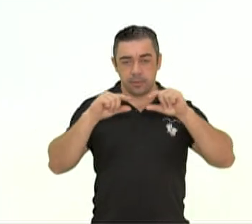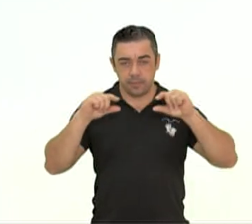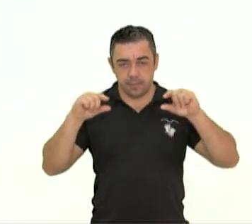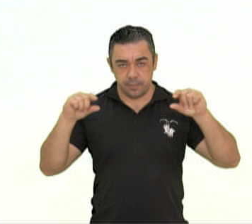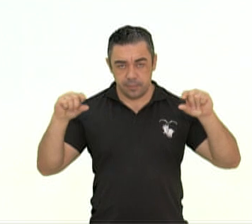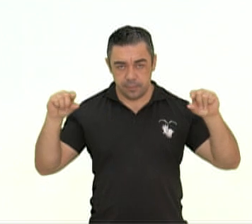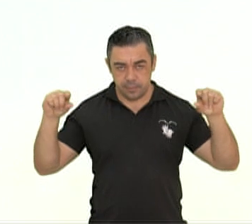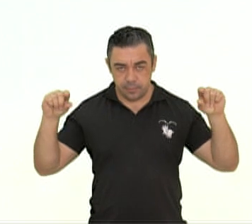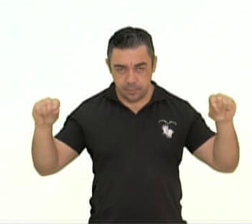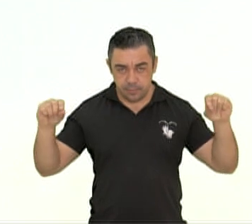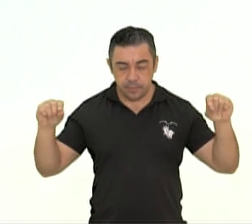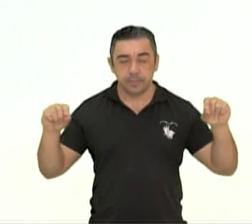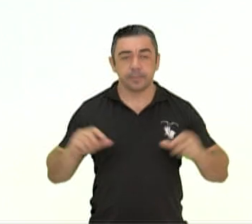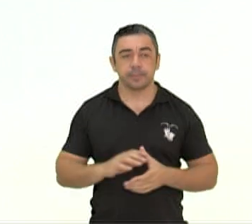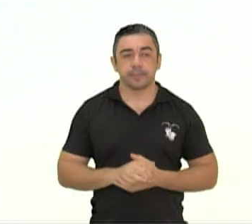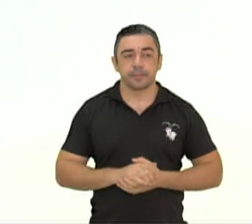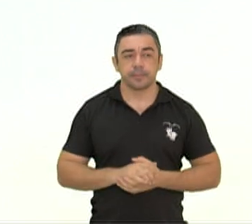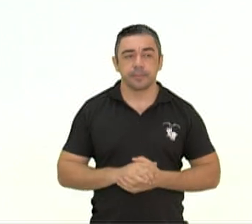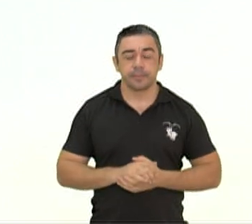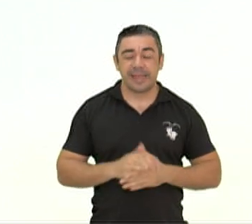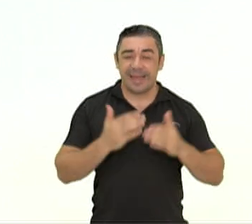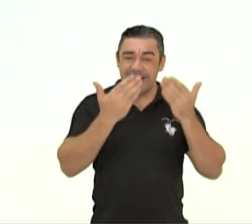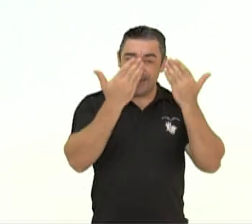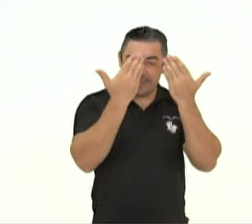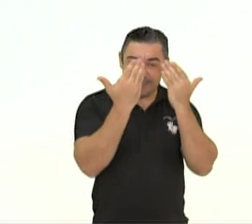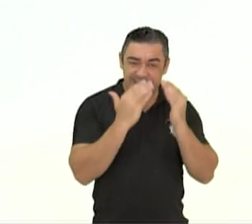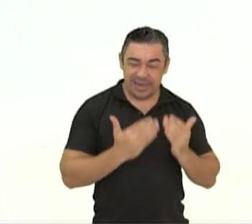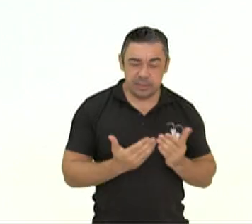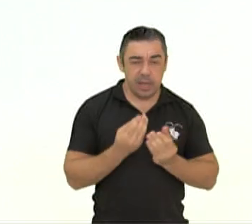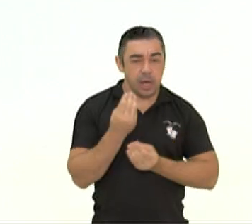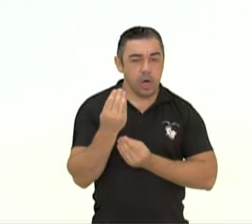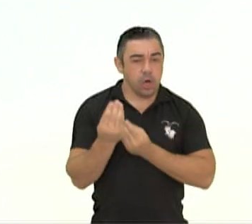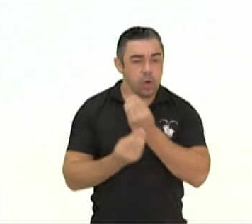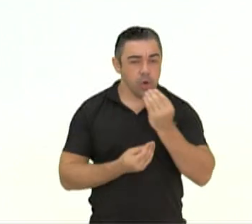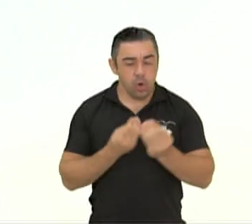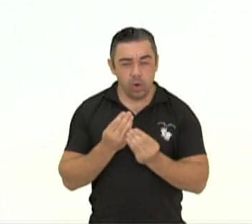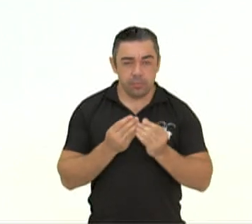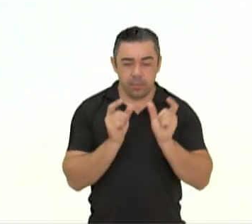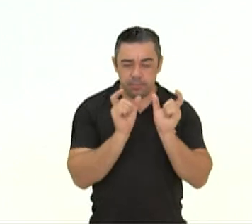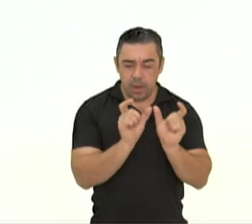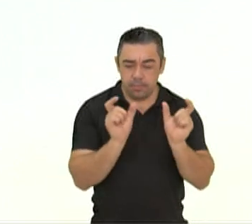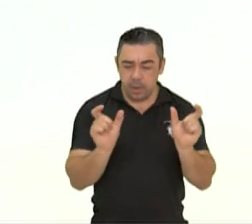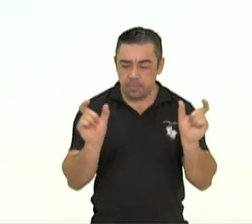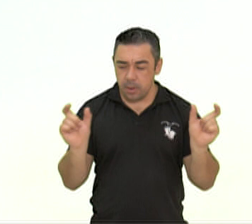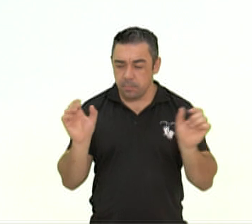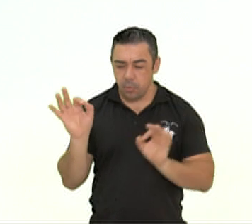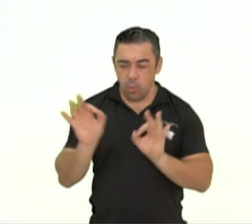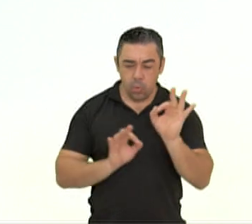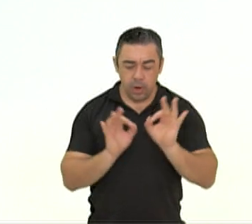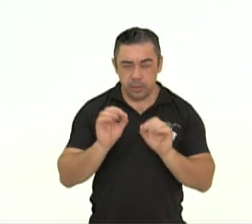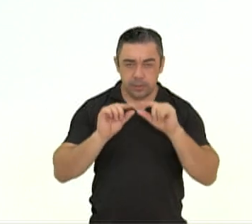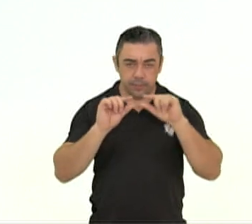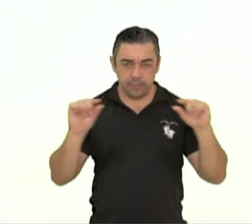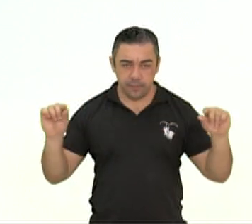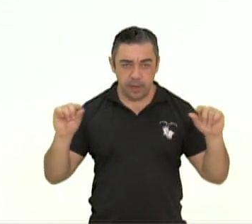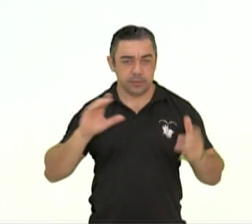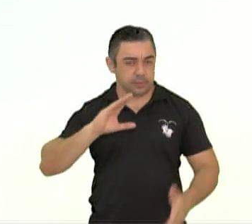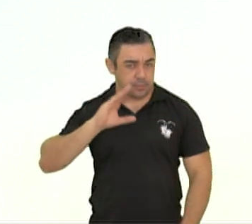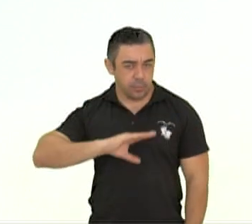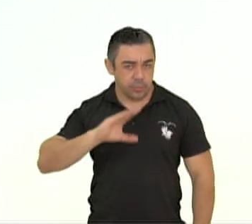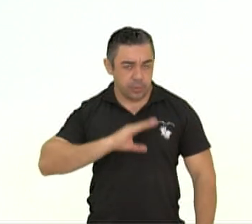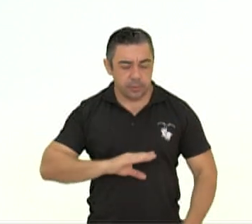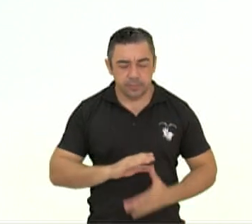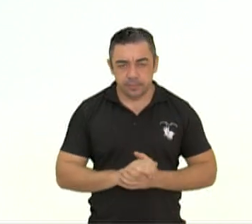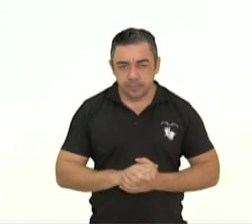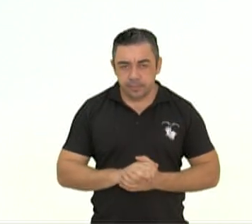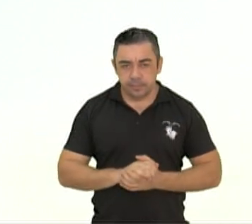e acessórios da oração, analisar como esses termos se organizam nas sentenças da língua portuguesa. Ou